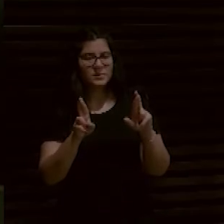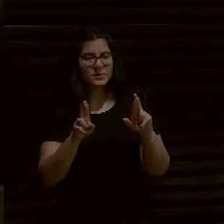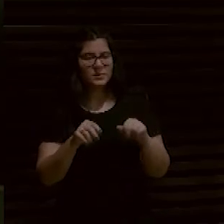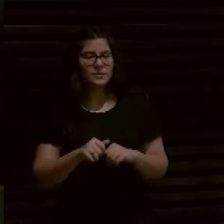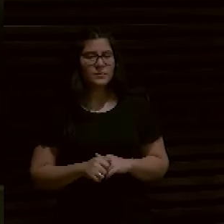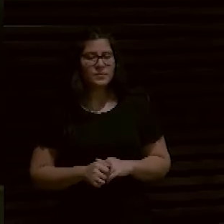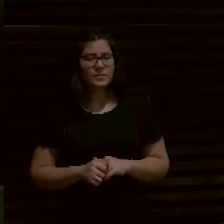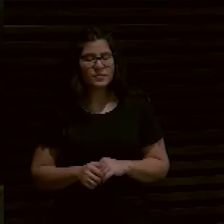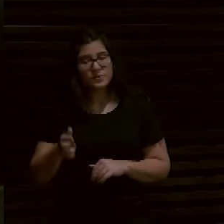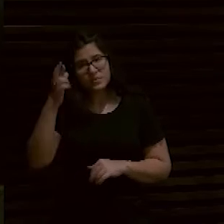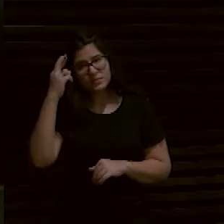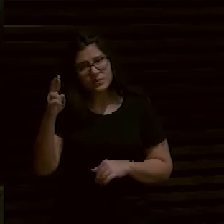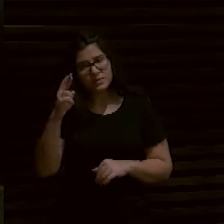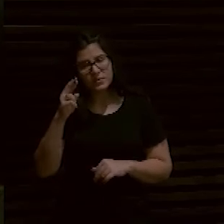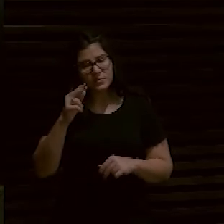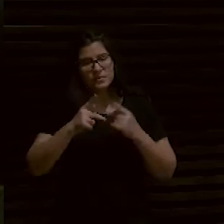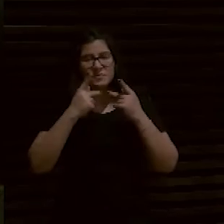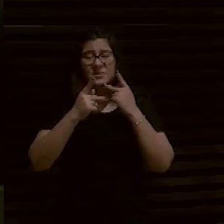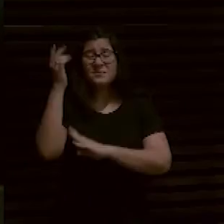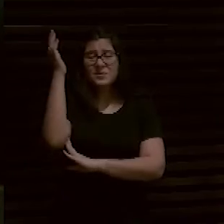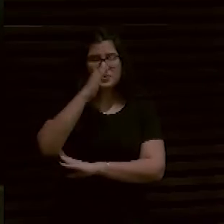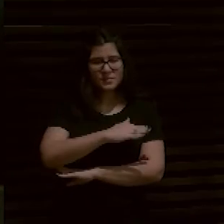Senhor como maldito,